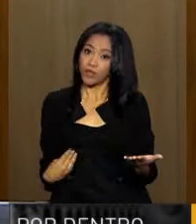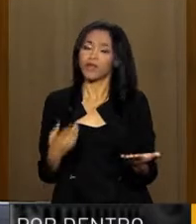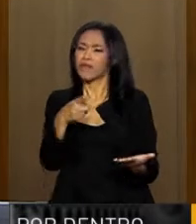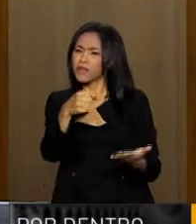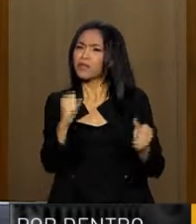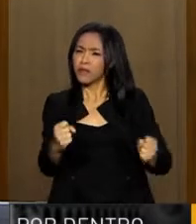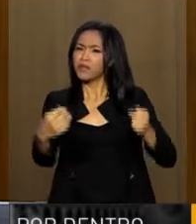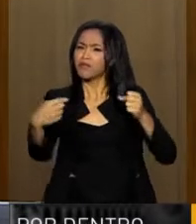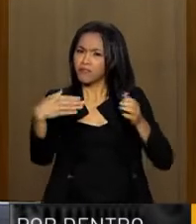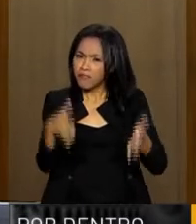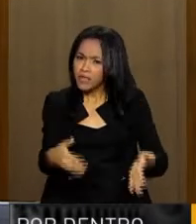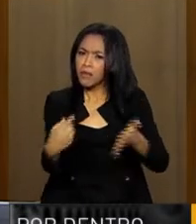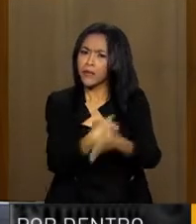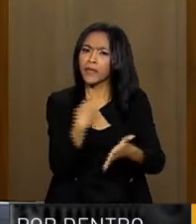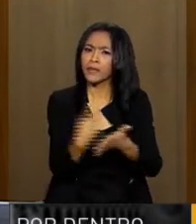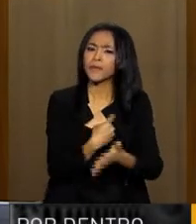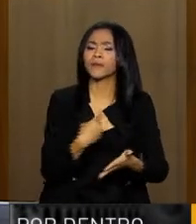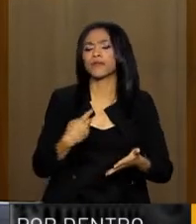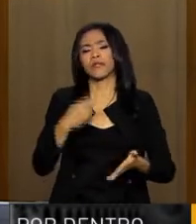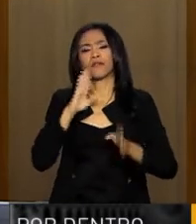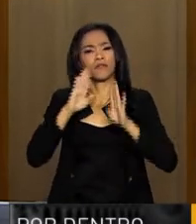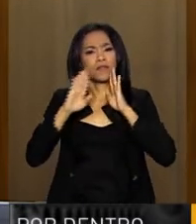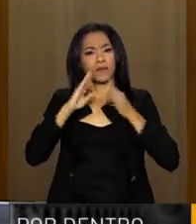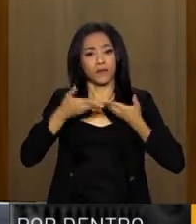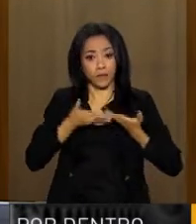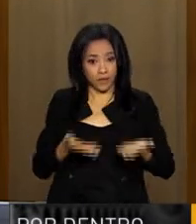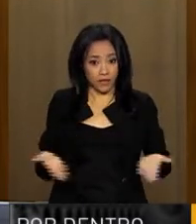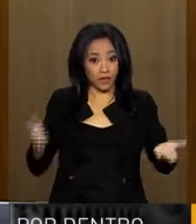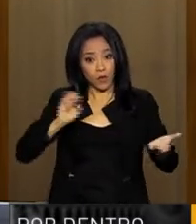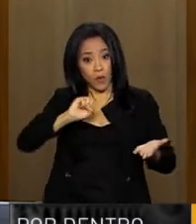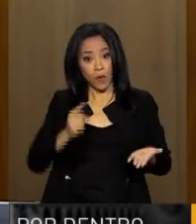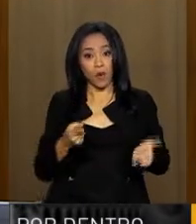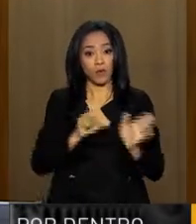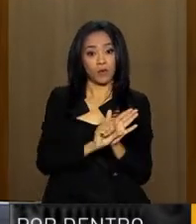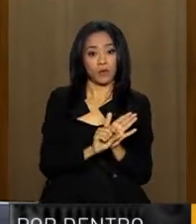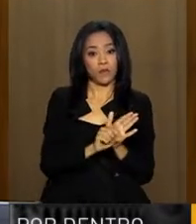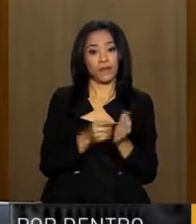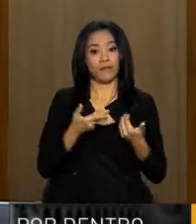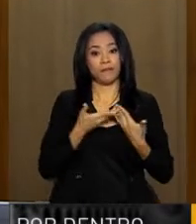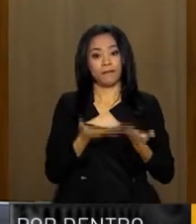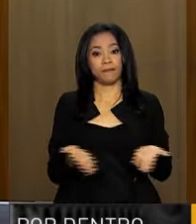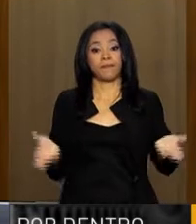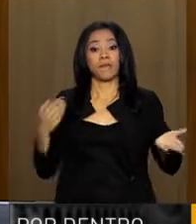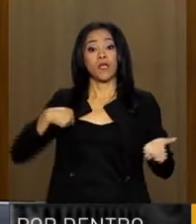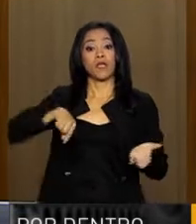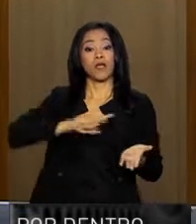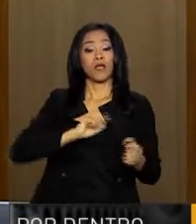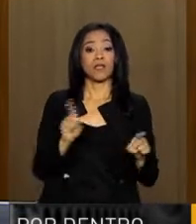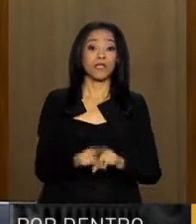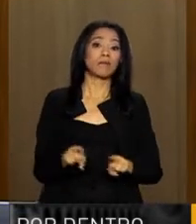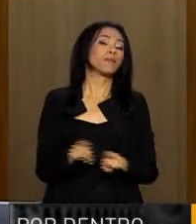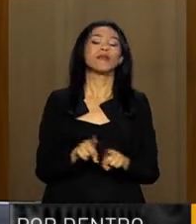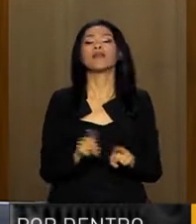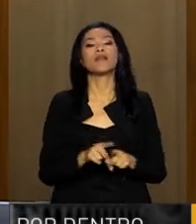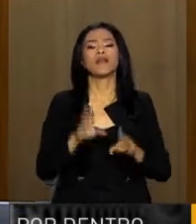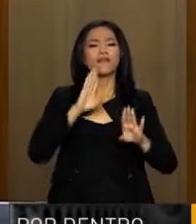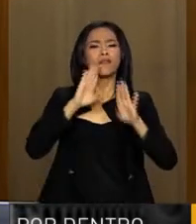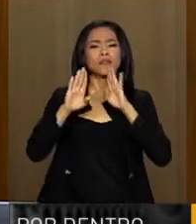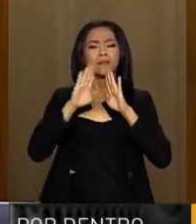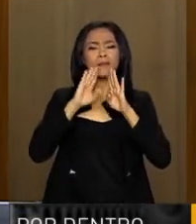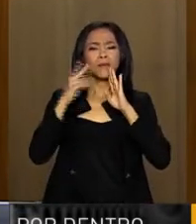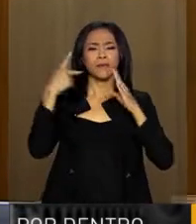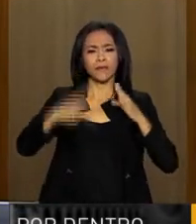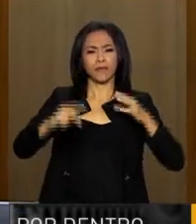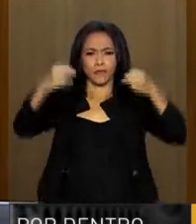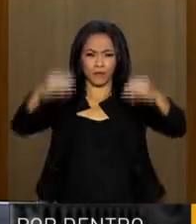facebook.com barra palácio do planalto ou ainda pelo twitter no arruda planalto nós estamos ao vivo também pela página do facebook do ministério